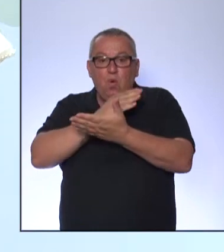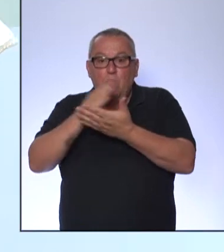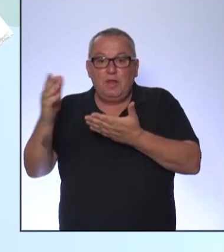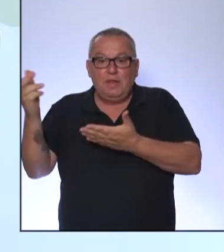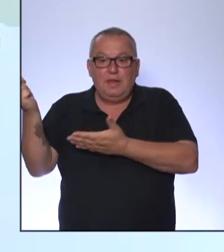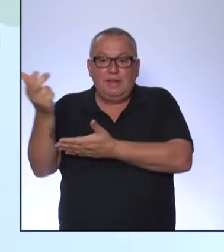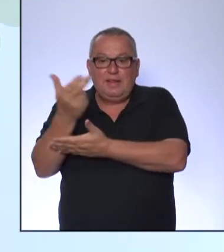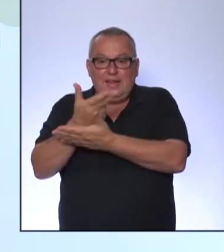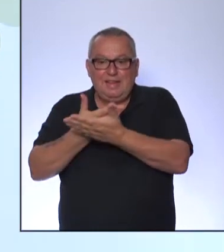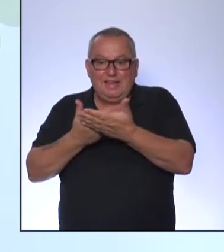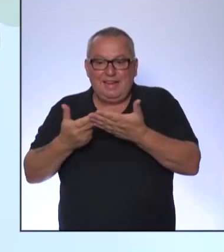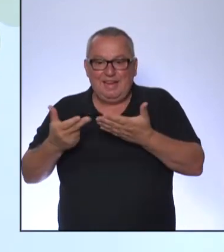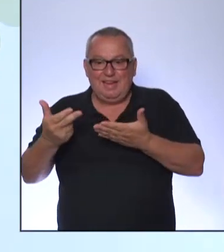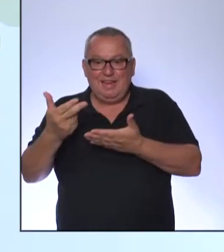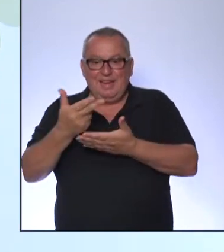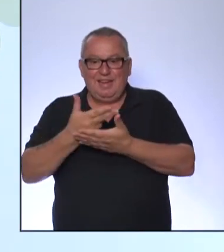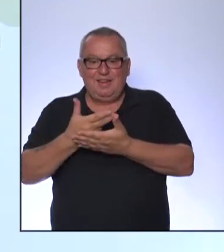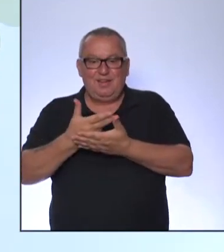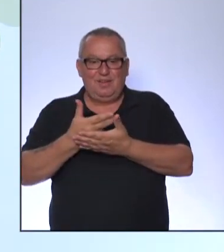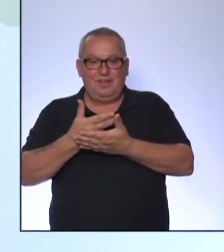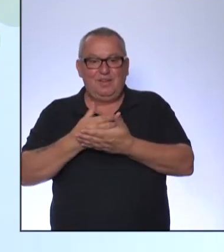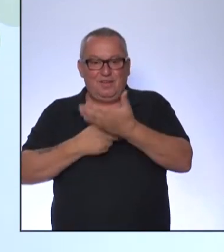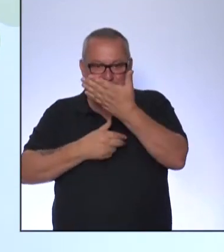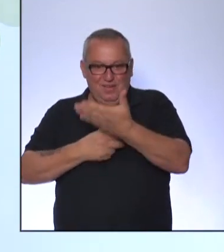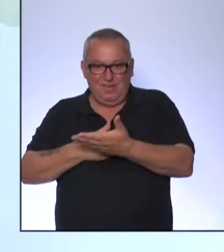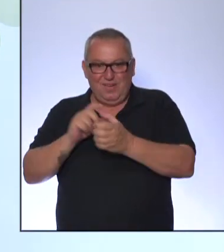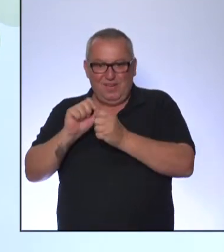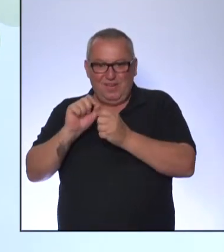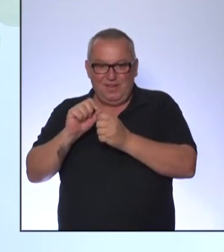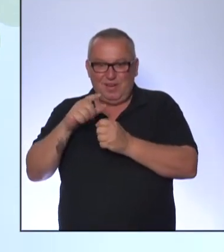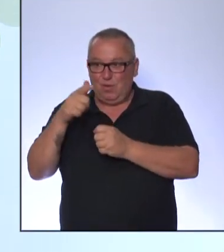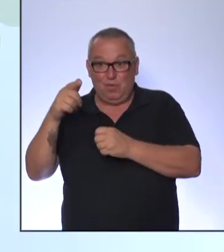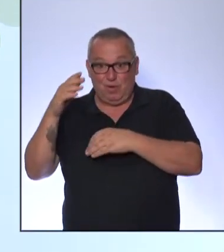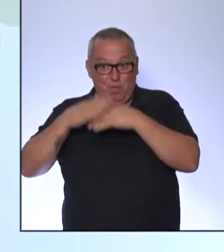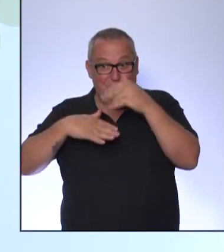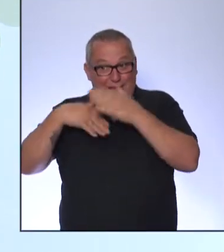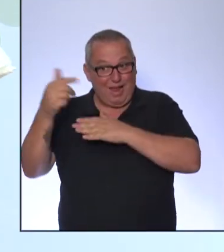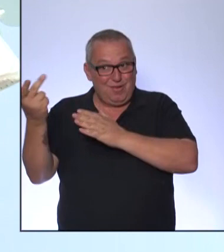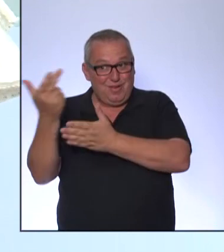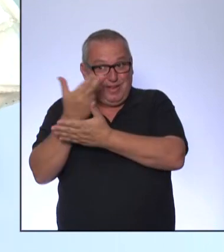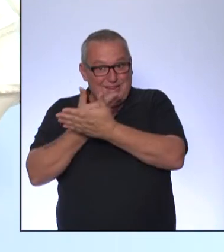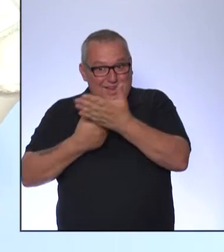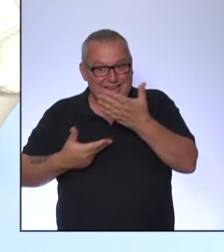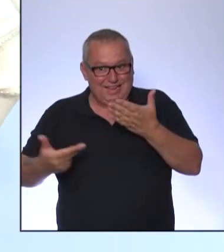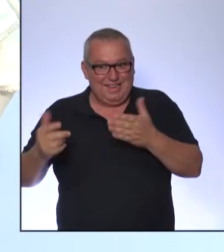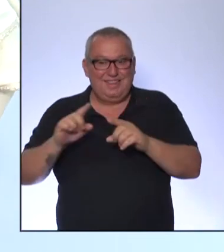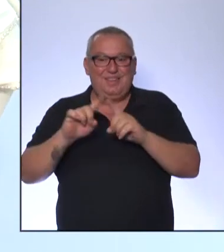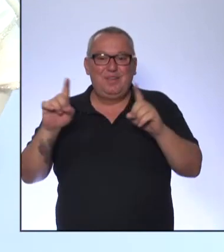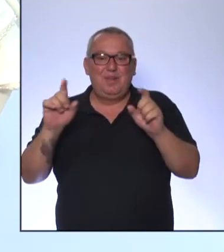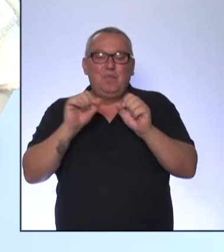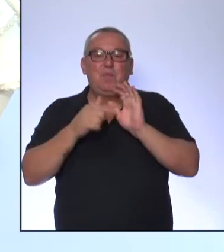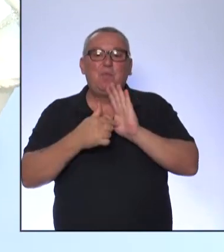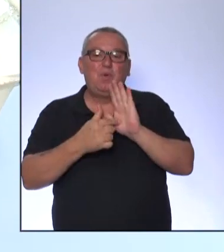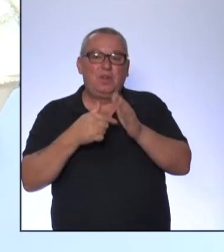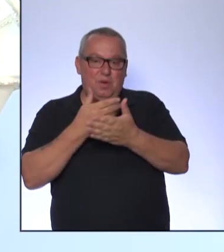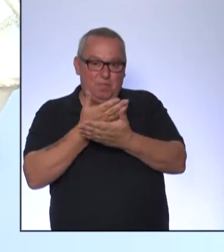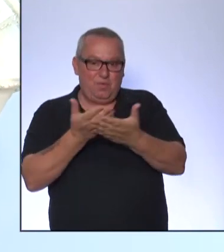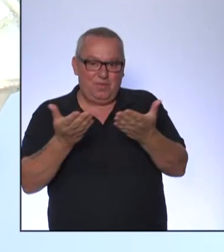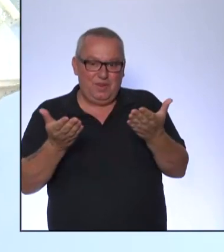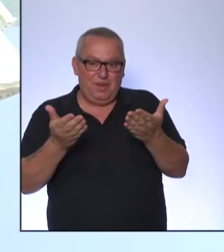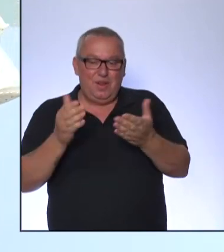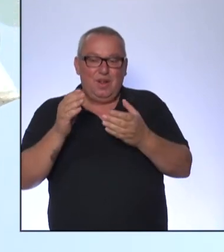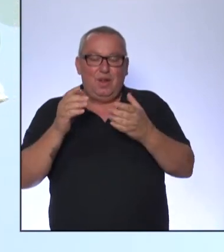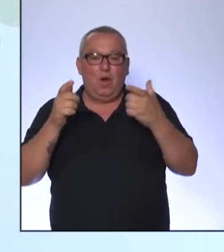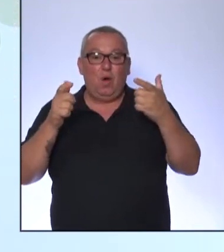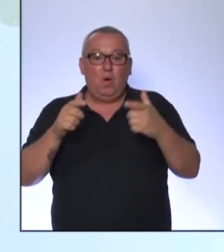né, esquematizando, não desenhei uma célula porque eu não tenho essa habilidade, tá bom? Mas fazendo um esquema para vocês,